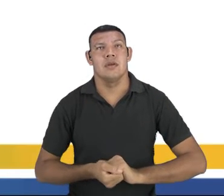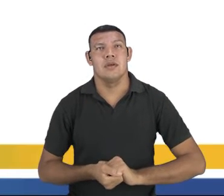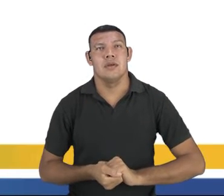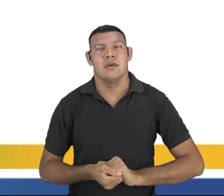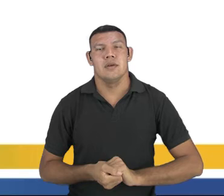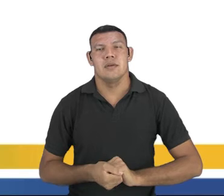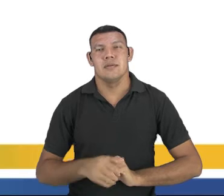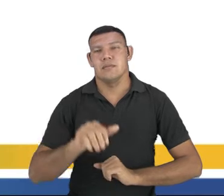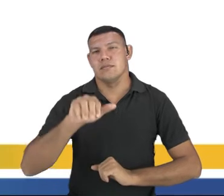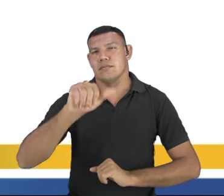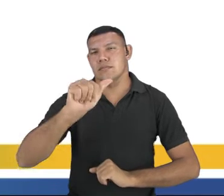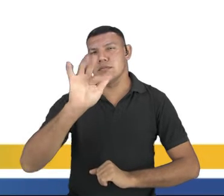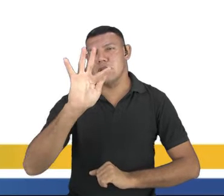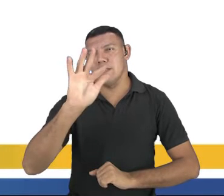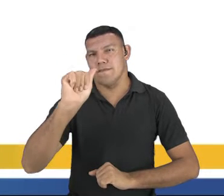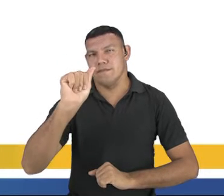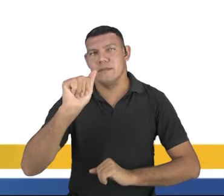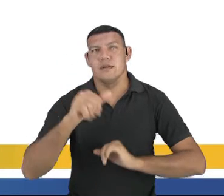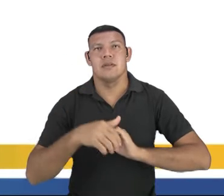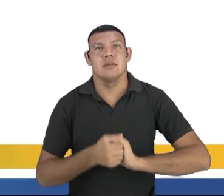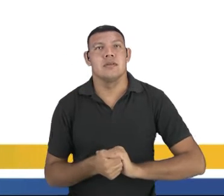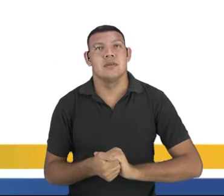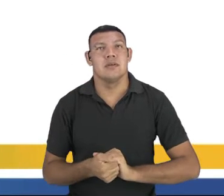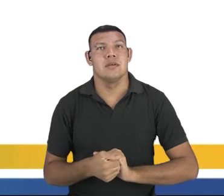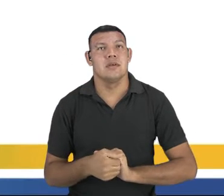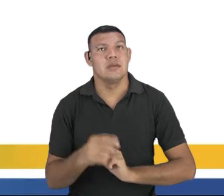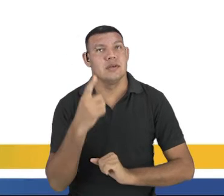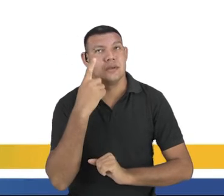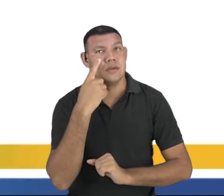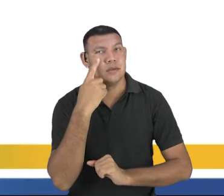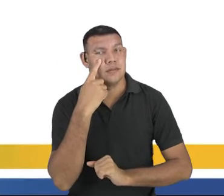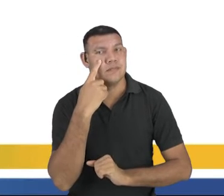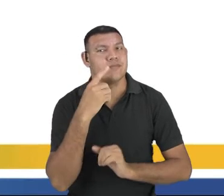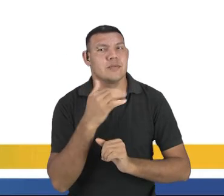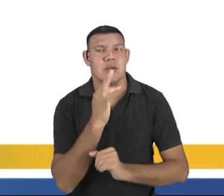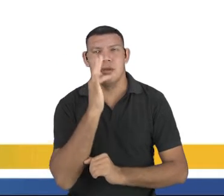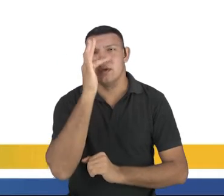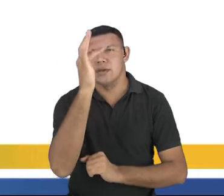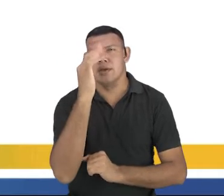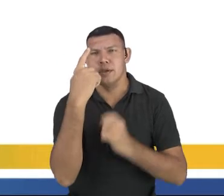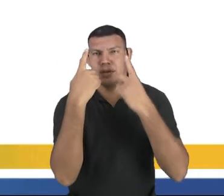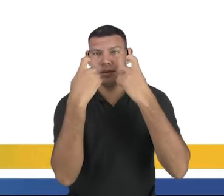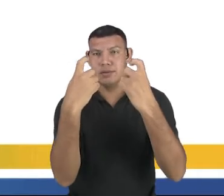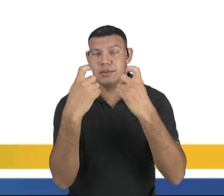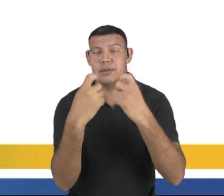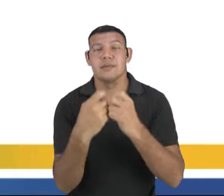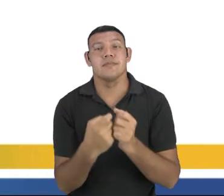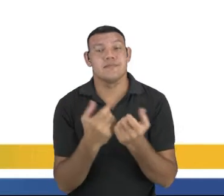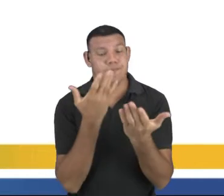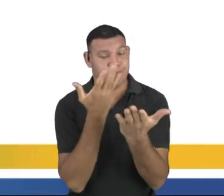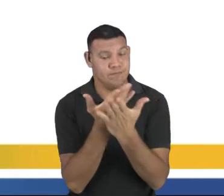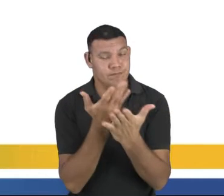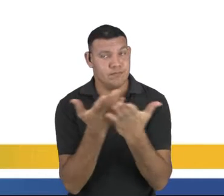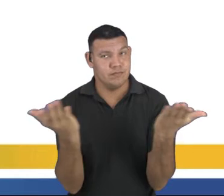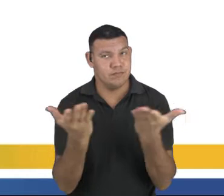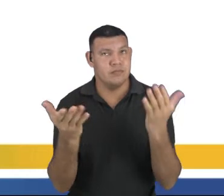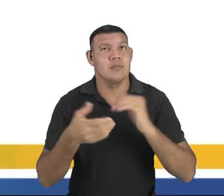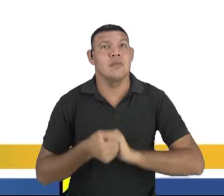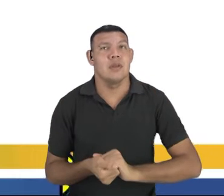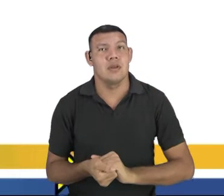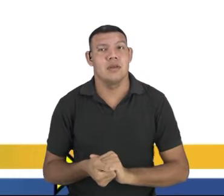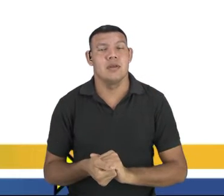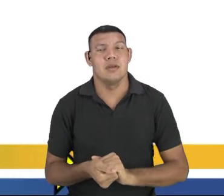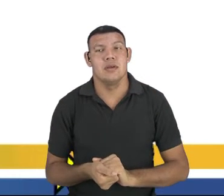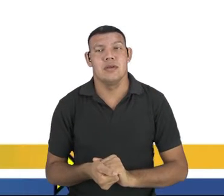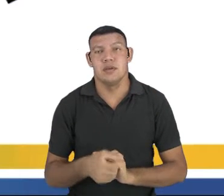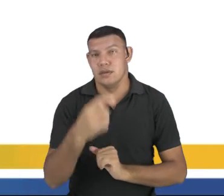que é da aeronáutica, né? Você aí tiver futuramente interesse, então vamos lá ver. Essa figura